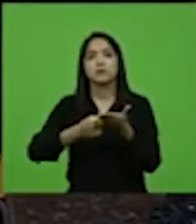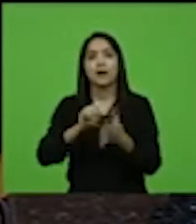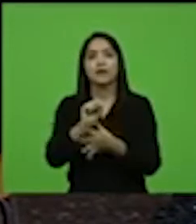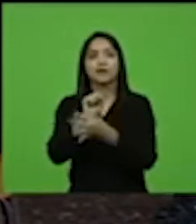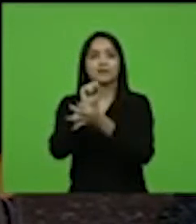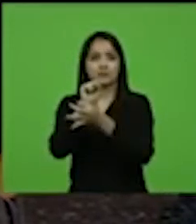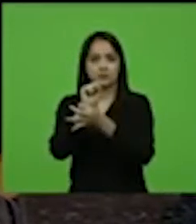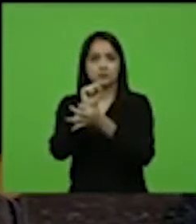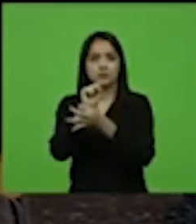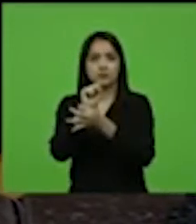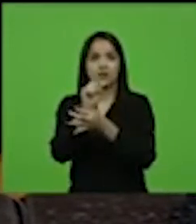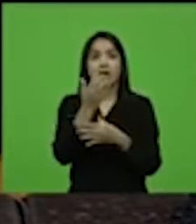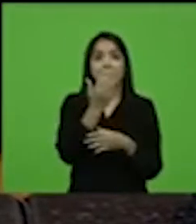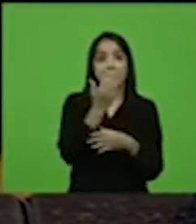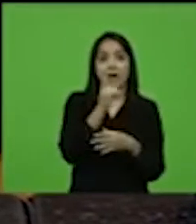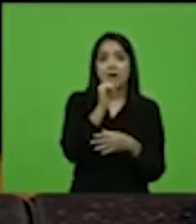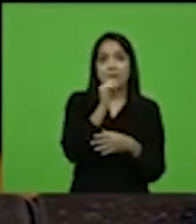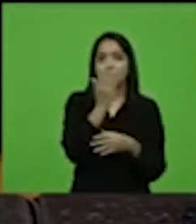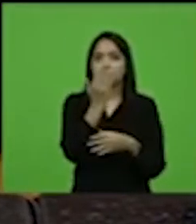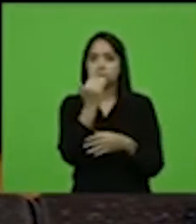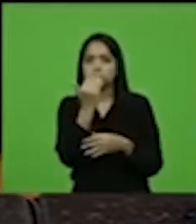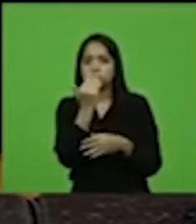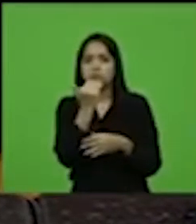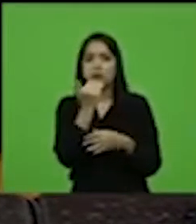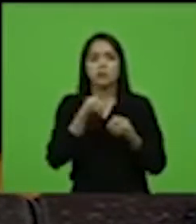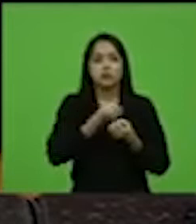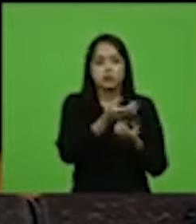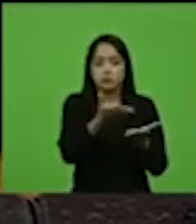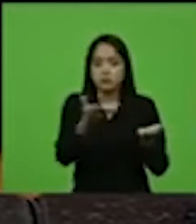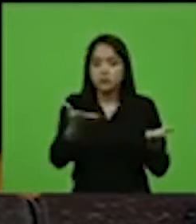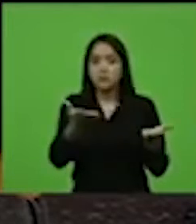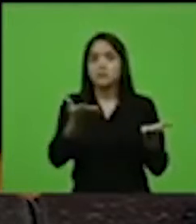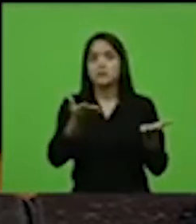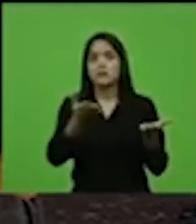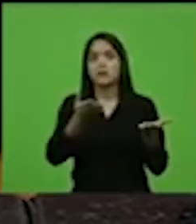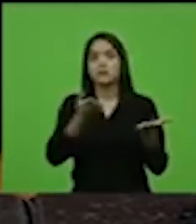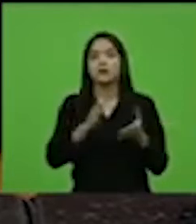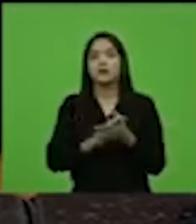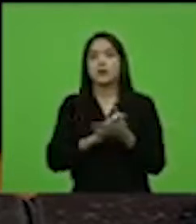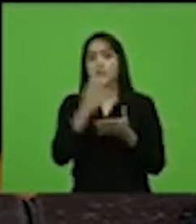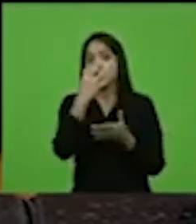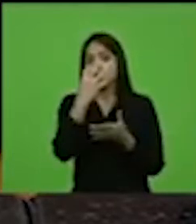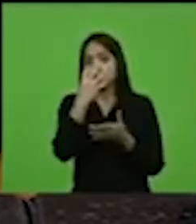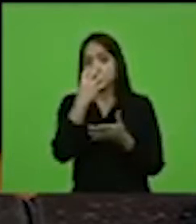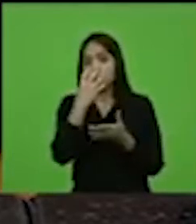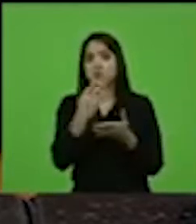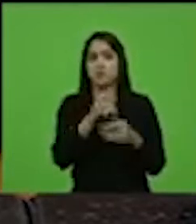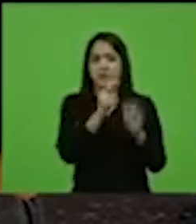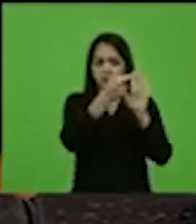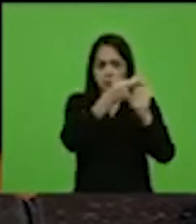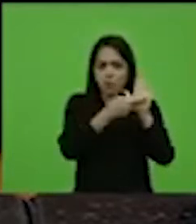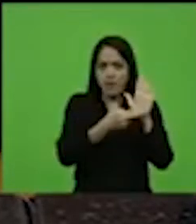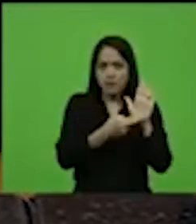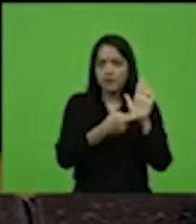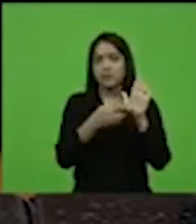de disponibilizar água e alimentos aos cães, mas com regras, para que o alimento não fique estragando, para que o alimento